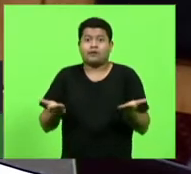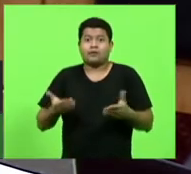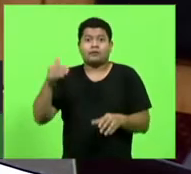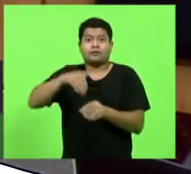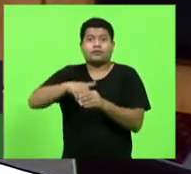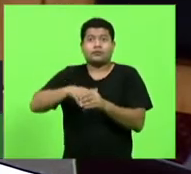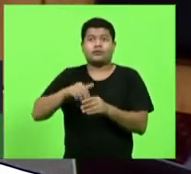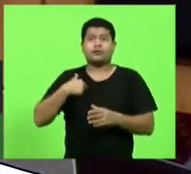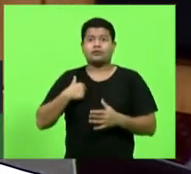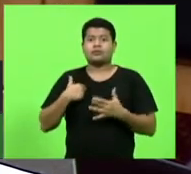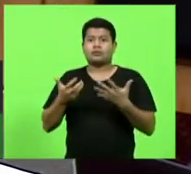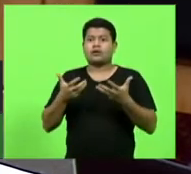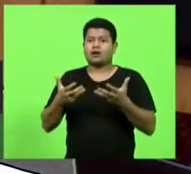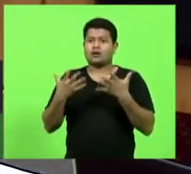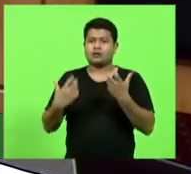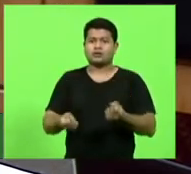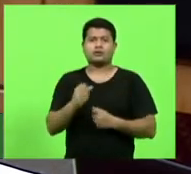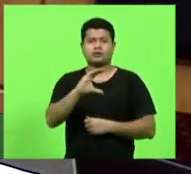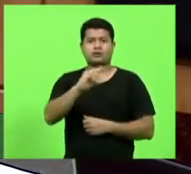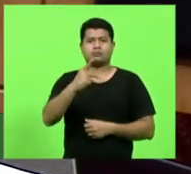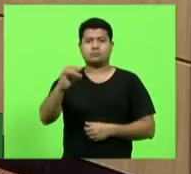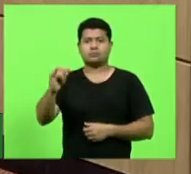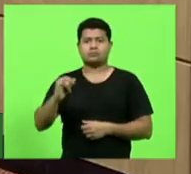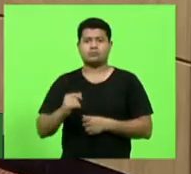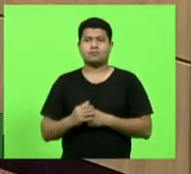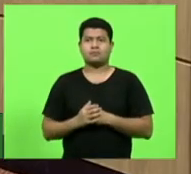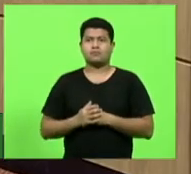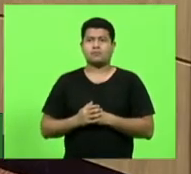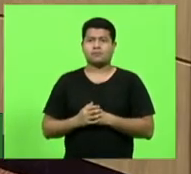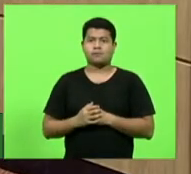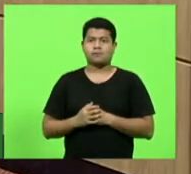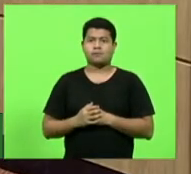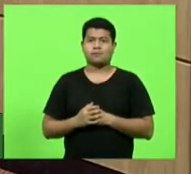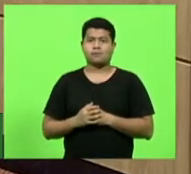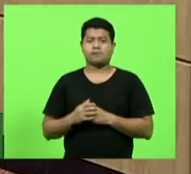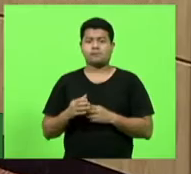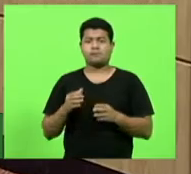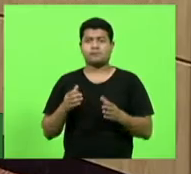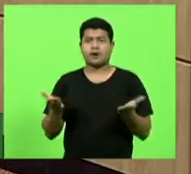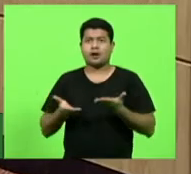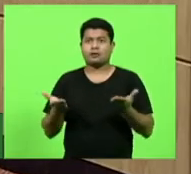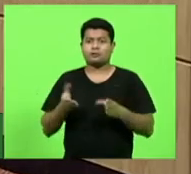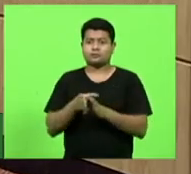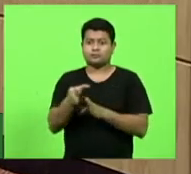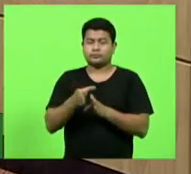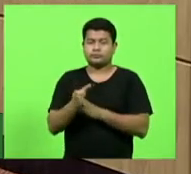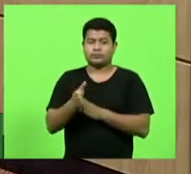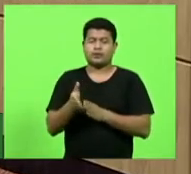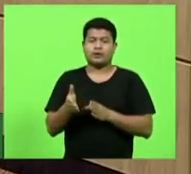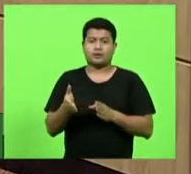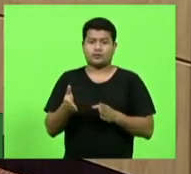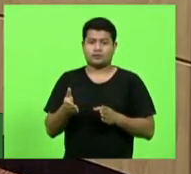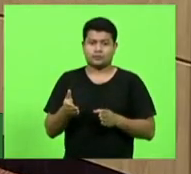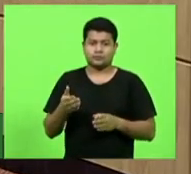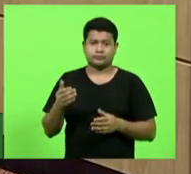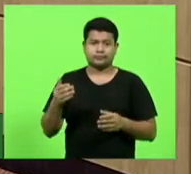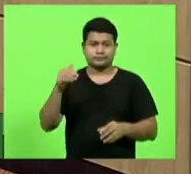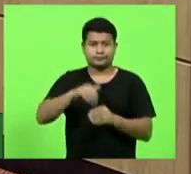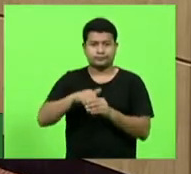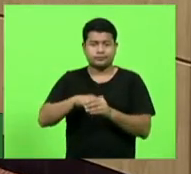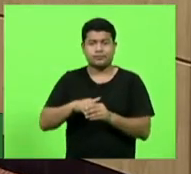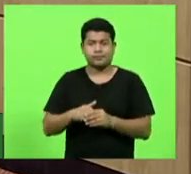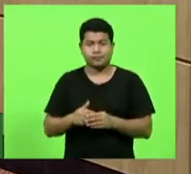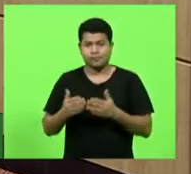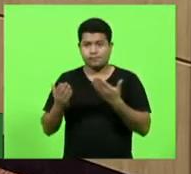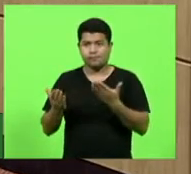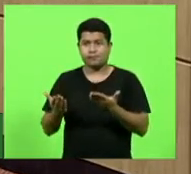a favor dessa CPI. Na sequência, faço orientação de voto, assim que encerrar a discussão. Para discutir ou para encaminhamento de